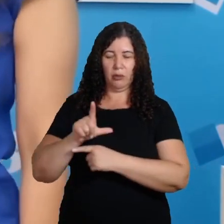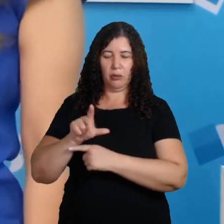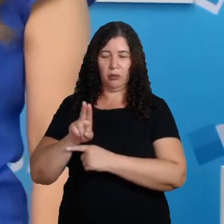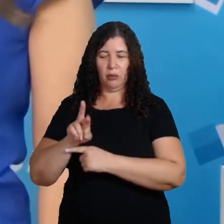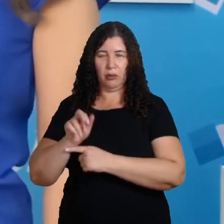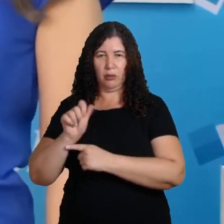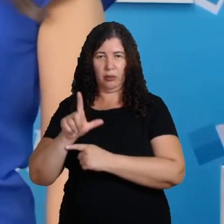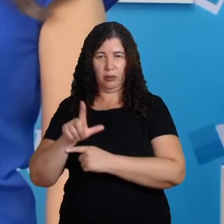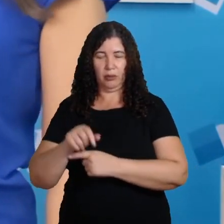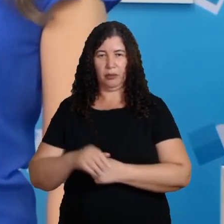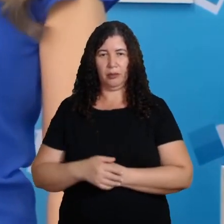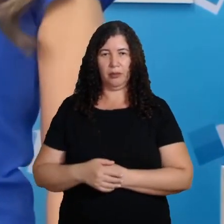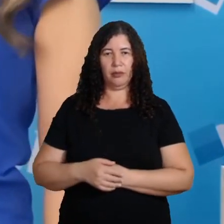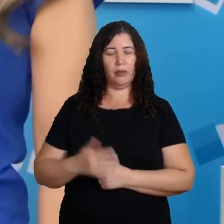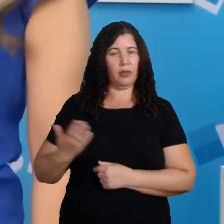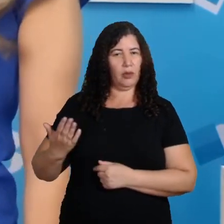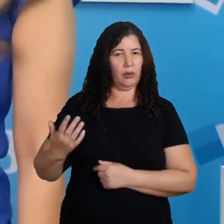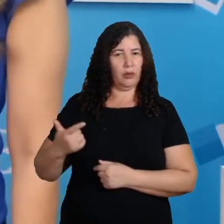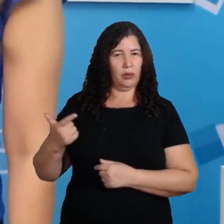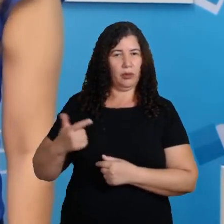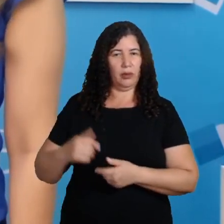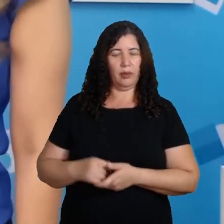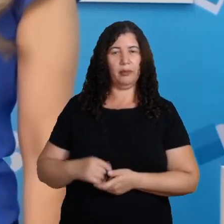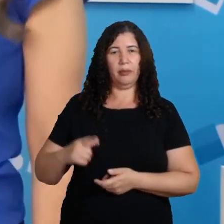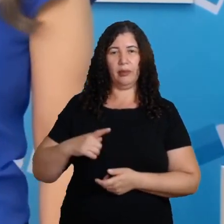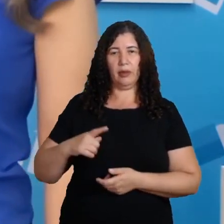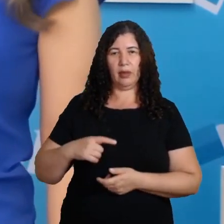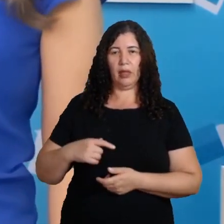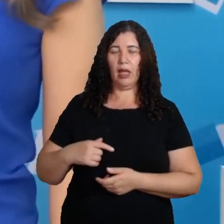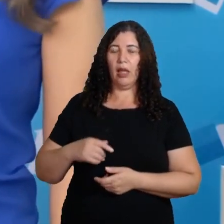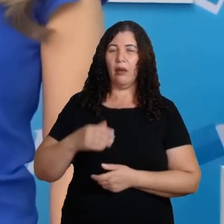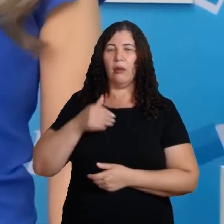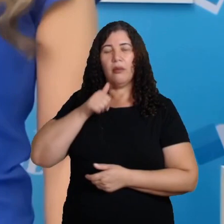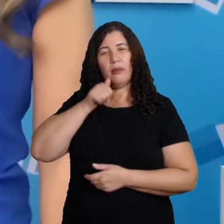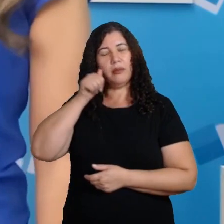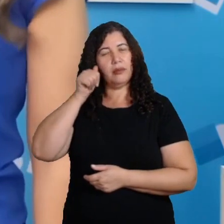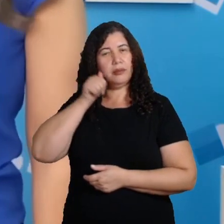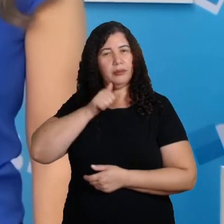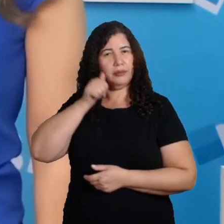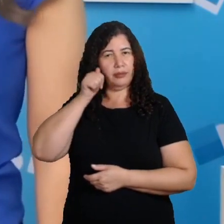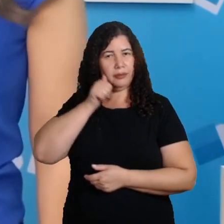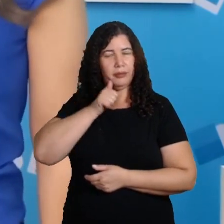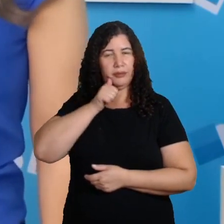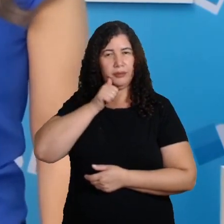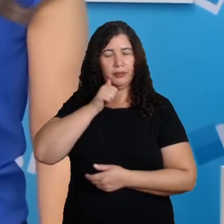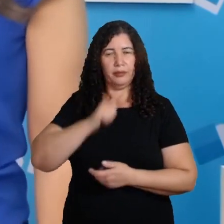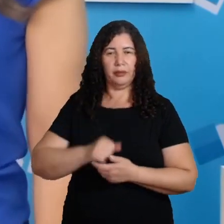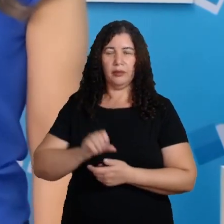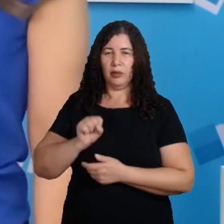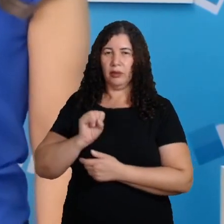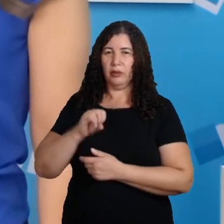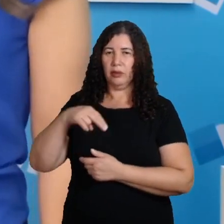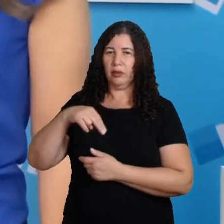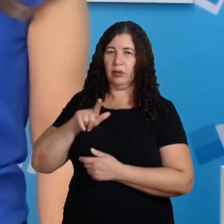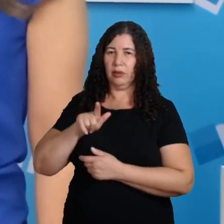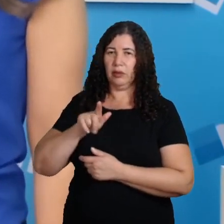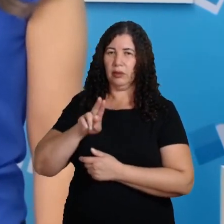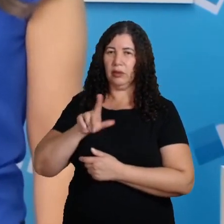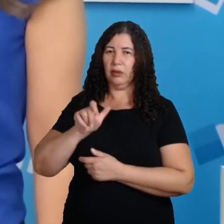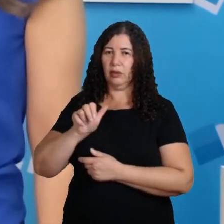Na segunda parte do quadro eu trago os pronomes femininos no singular e